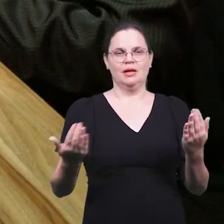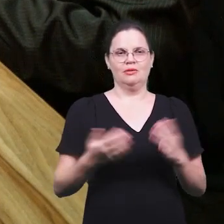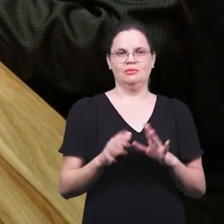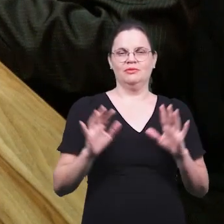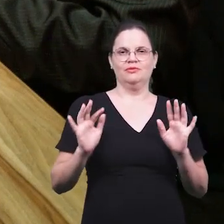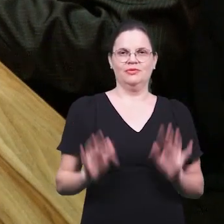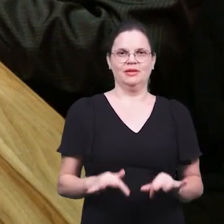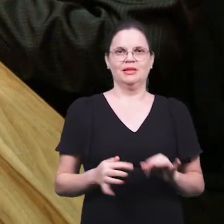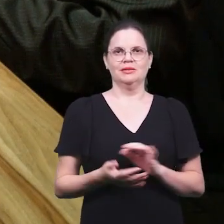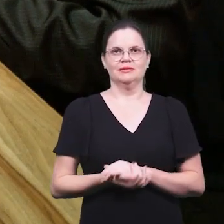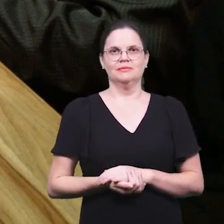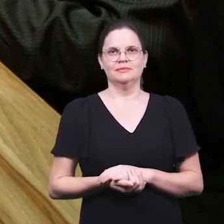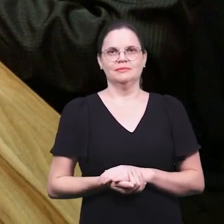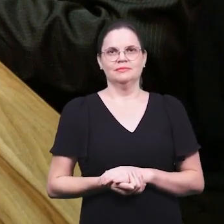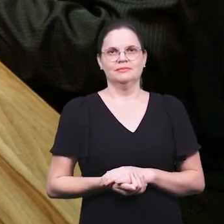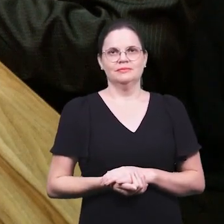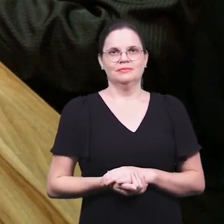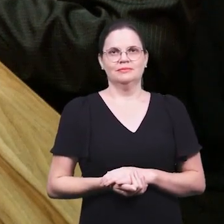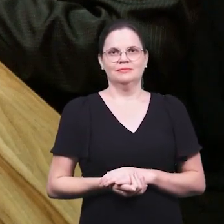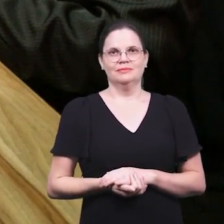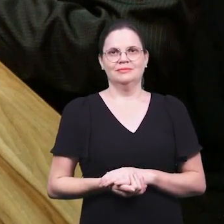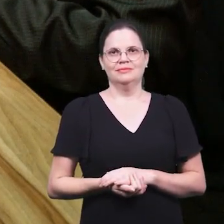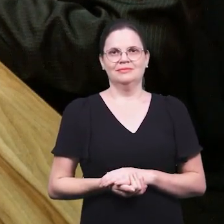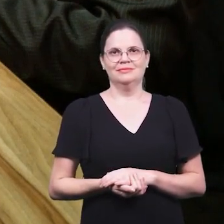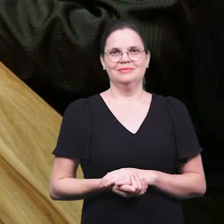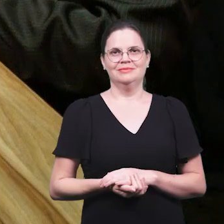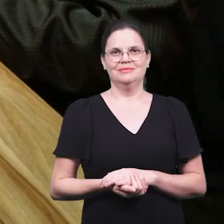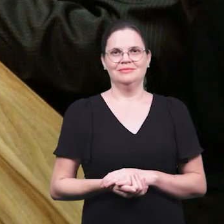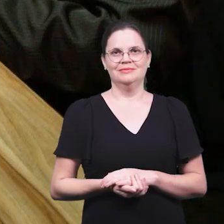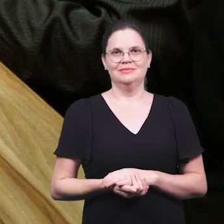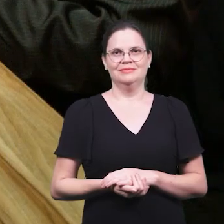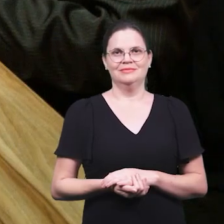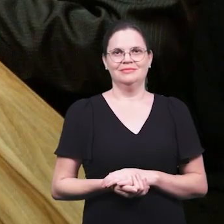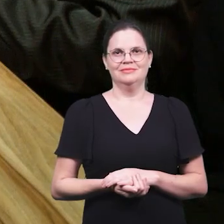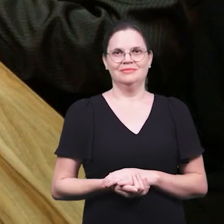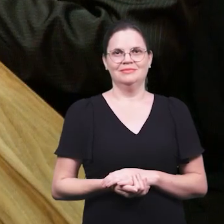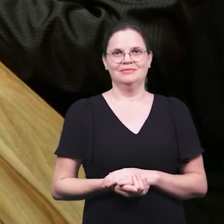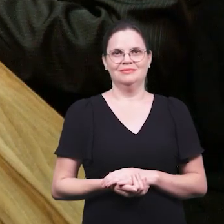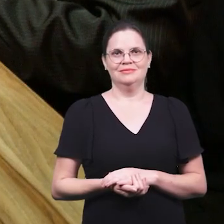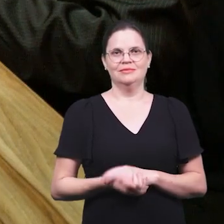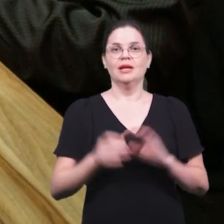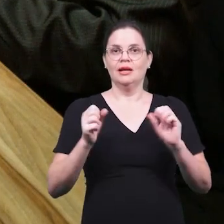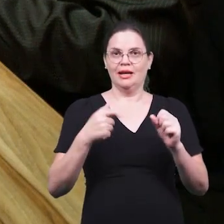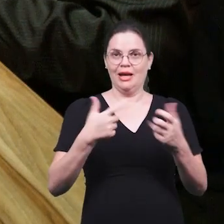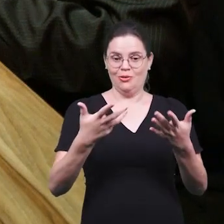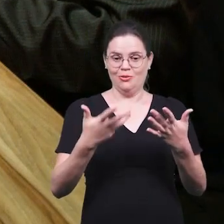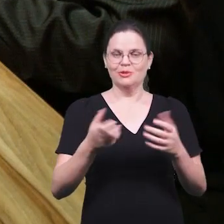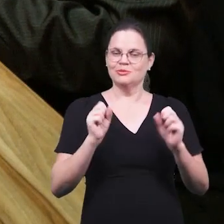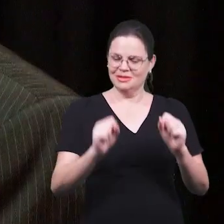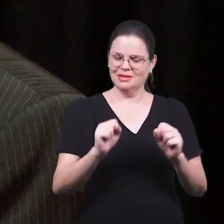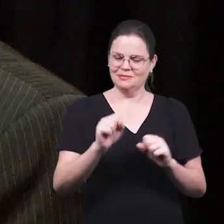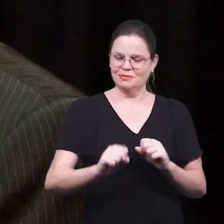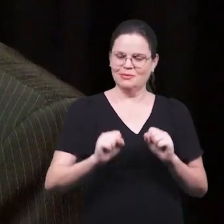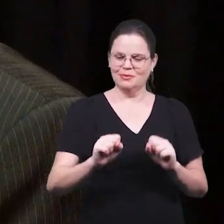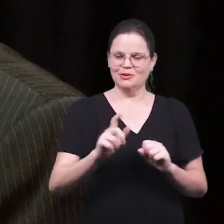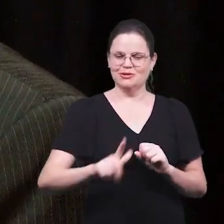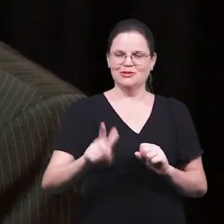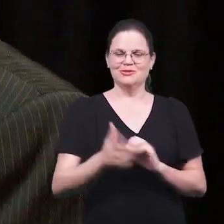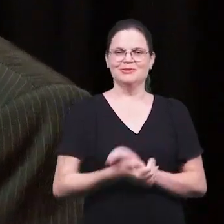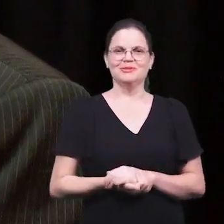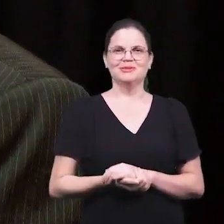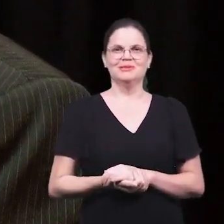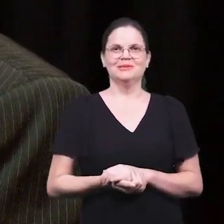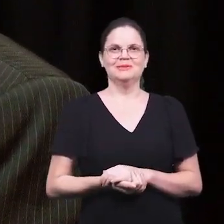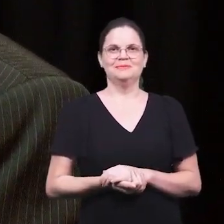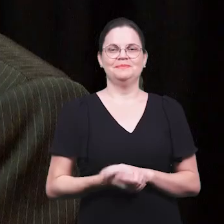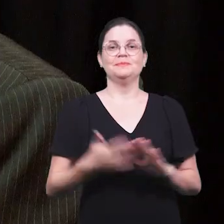de discursiva, para a gente, né, terminar essa série de programas aqui. Bom,